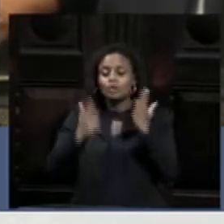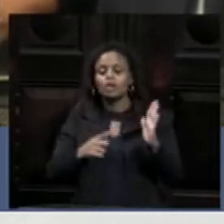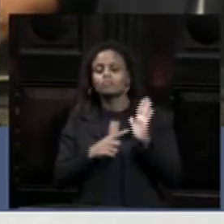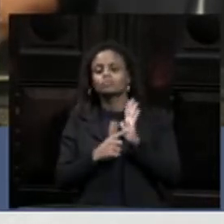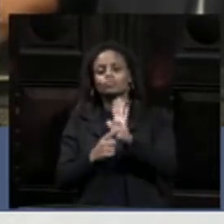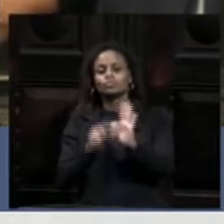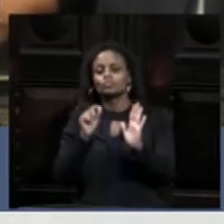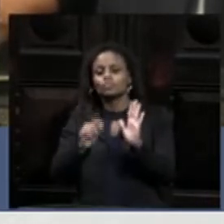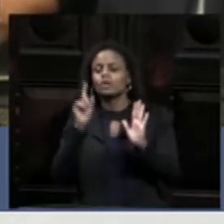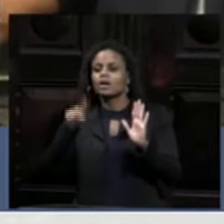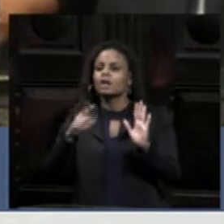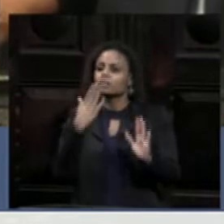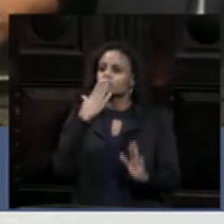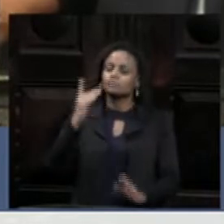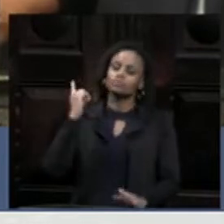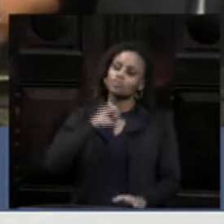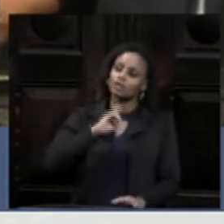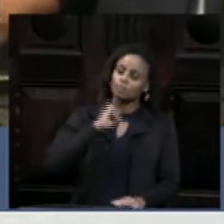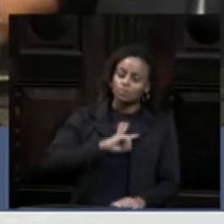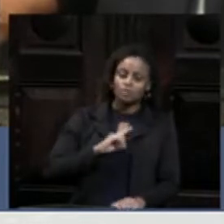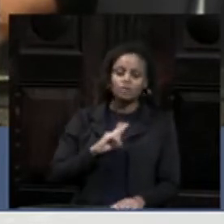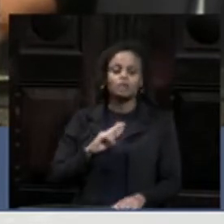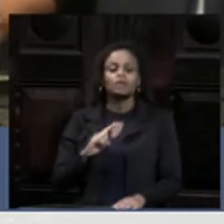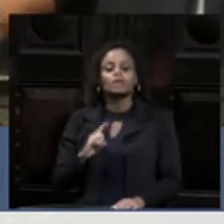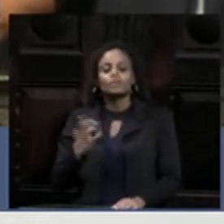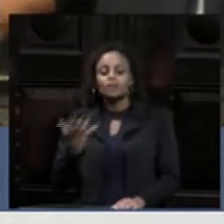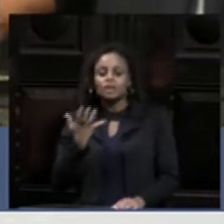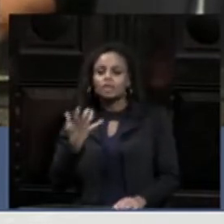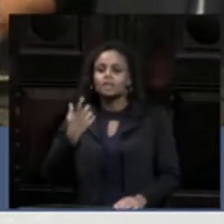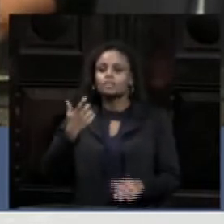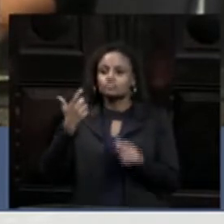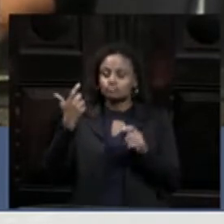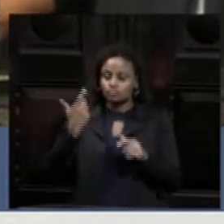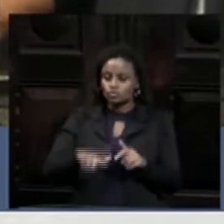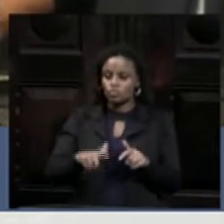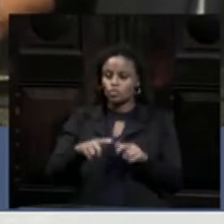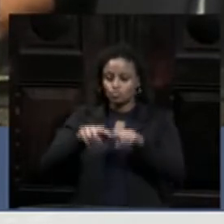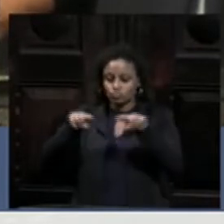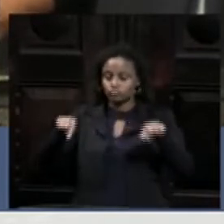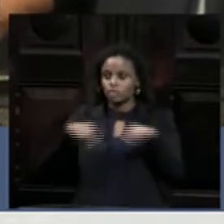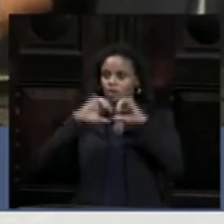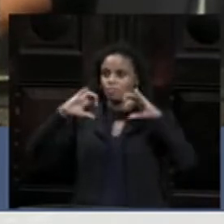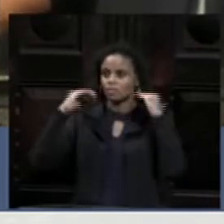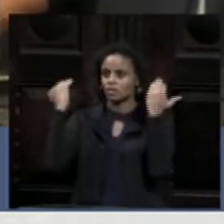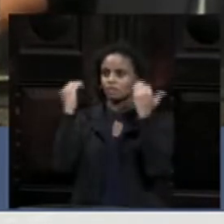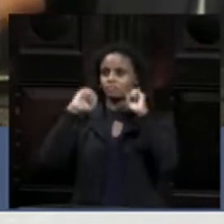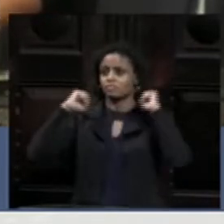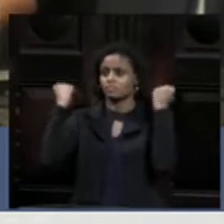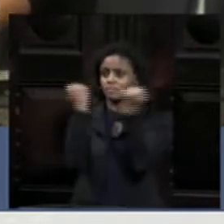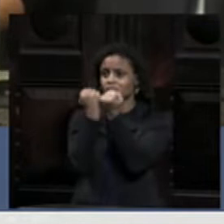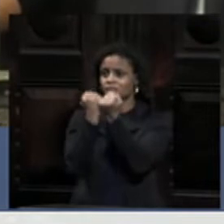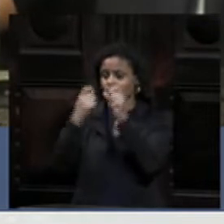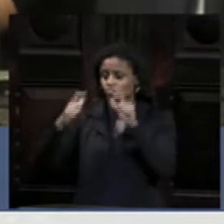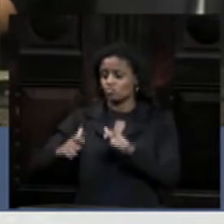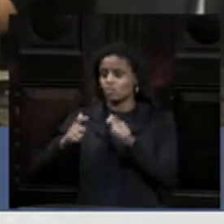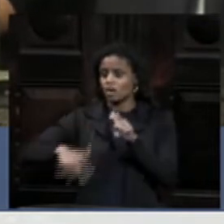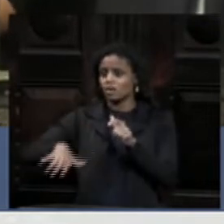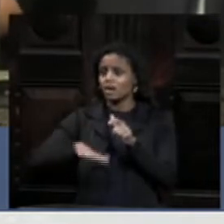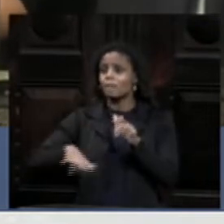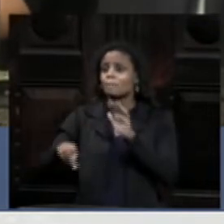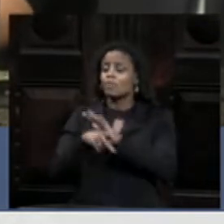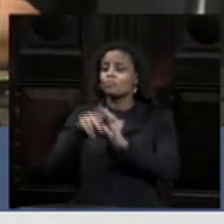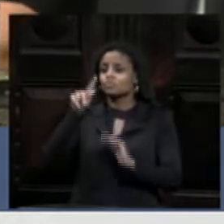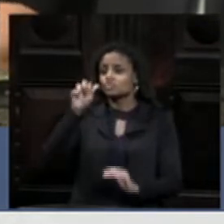autorização para fazer de volta, trazer de volta a geral no Maracanã. Então, eu pensei no projeto, a deputada fez primeiro, eu pedi a coautoria.